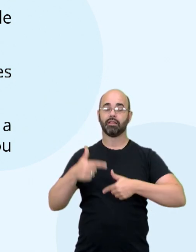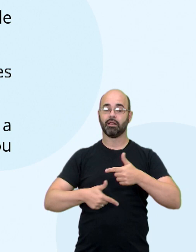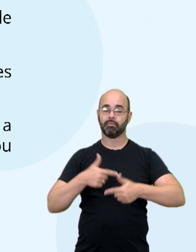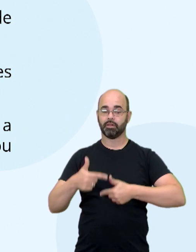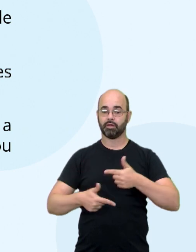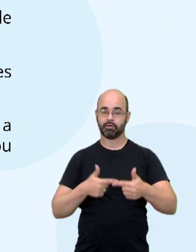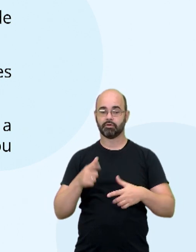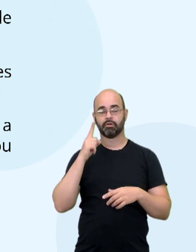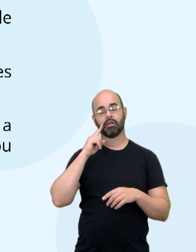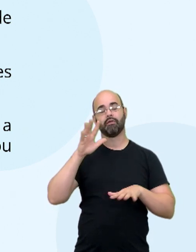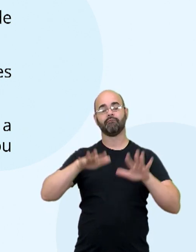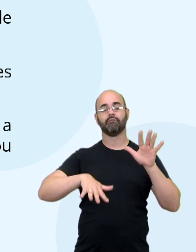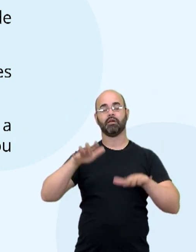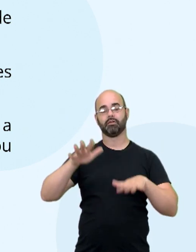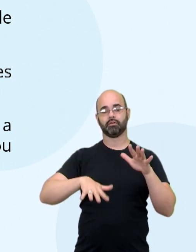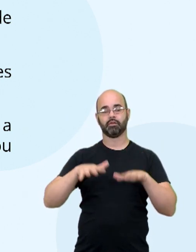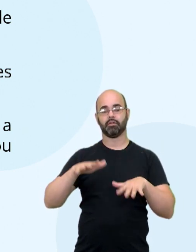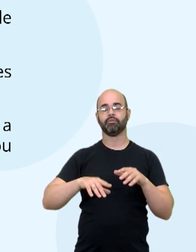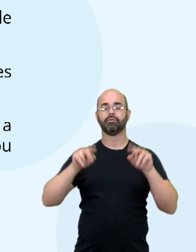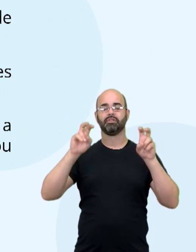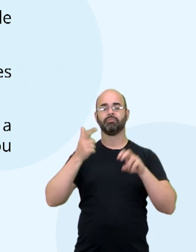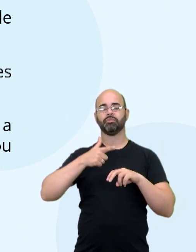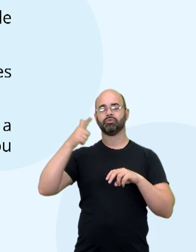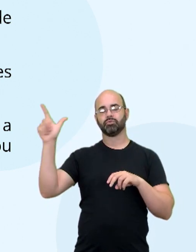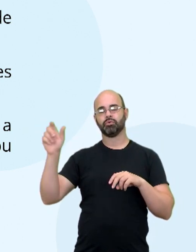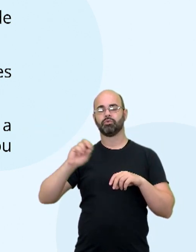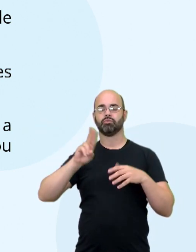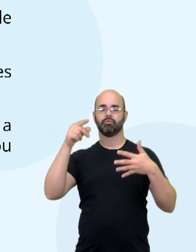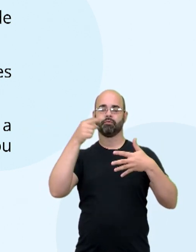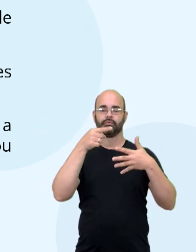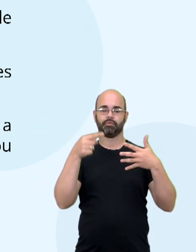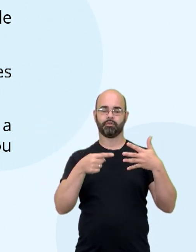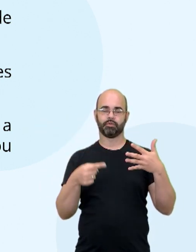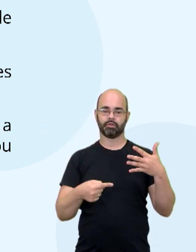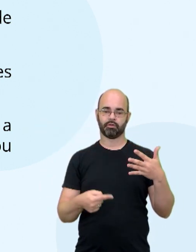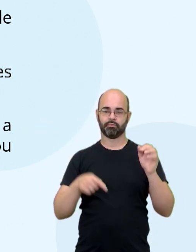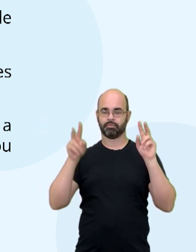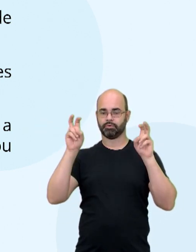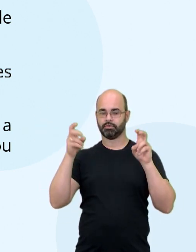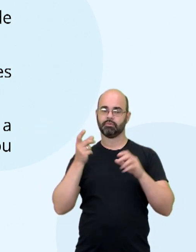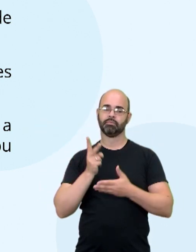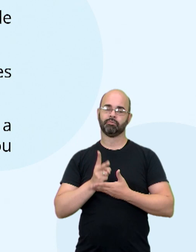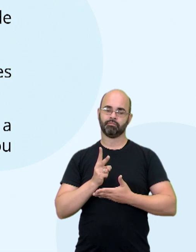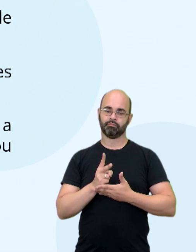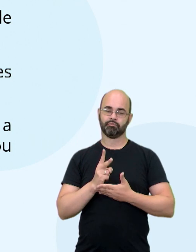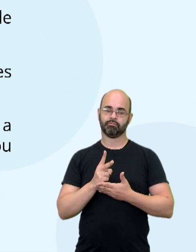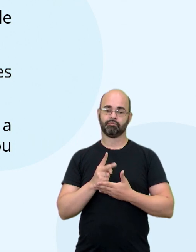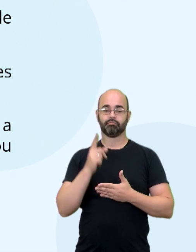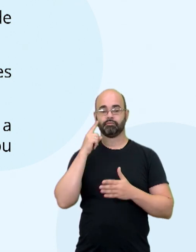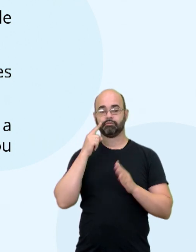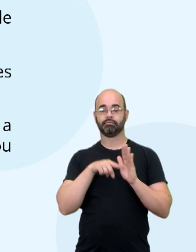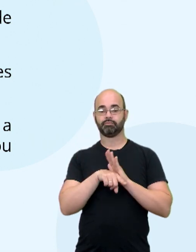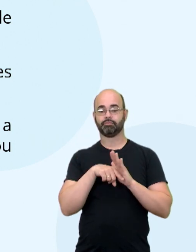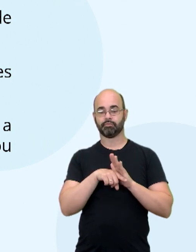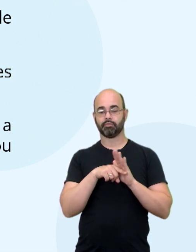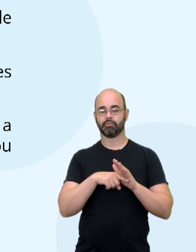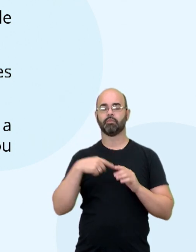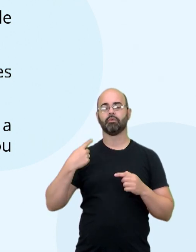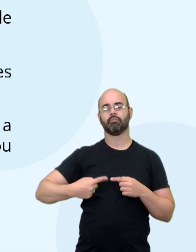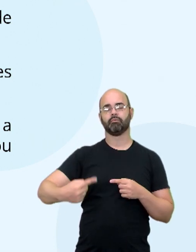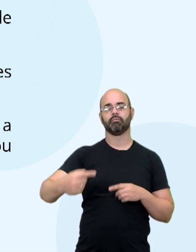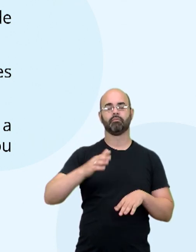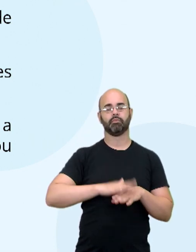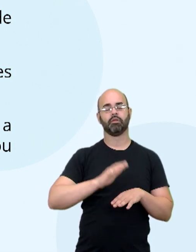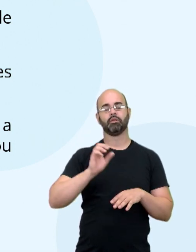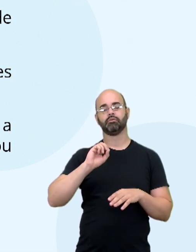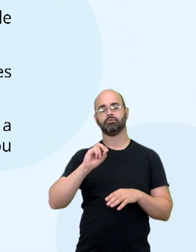a variável, que é outros temas ou tópicos dos temas permanentes a serem pesquisados com maior